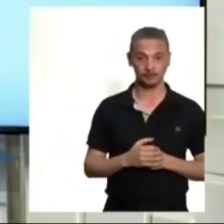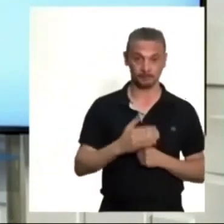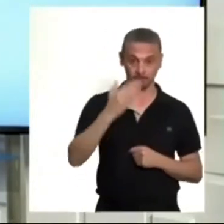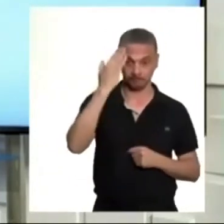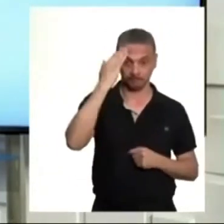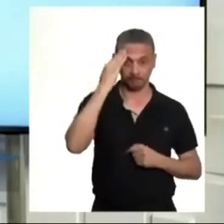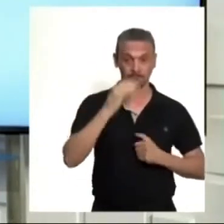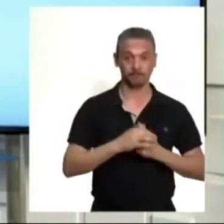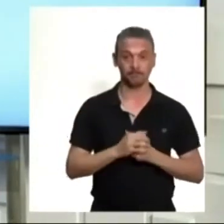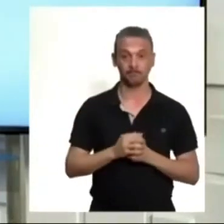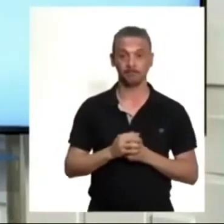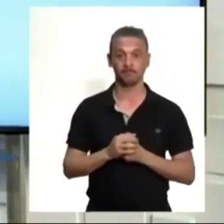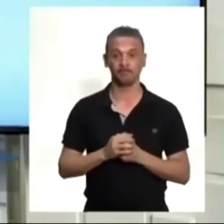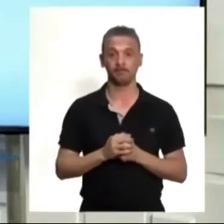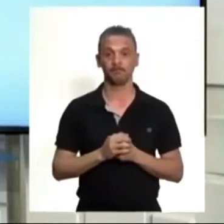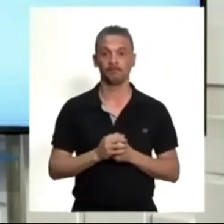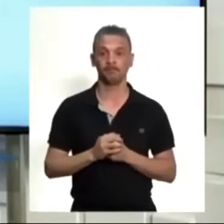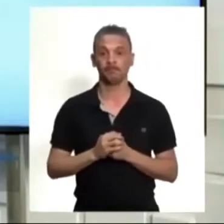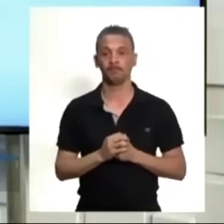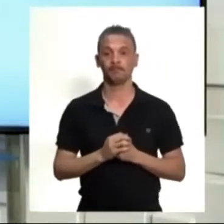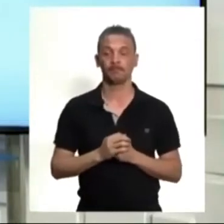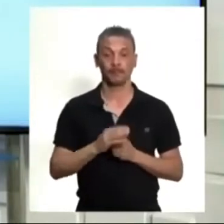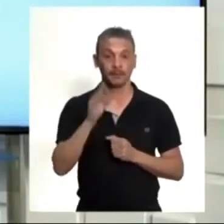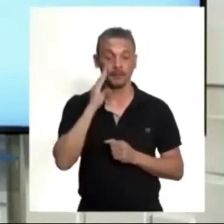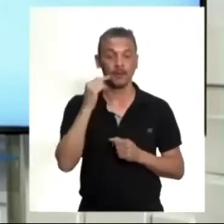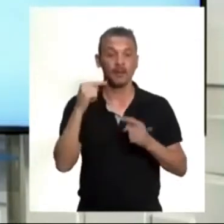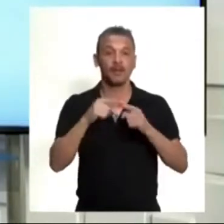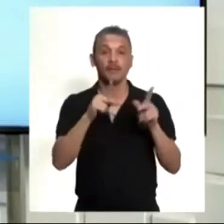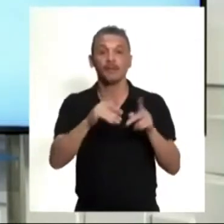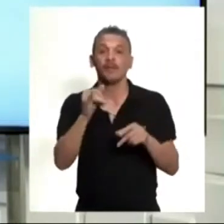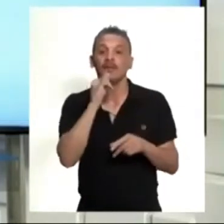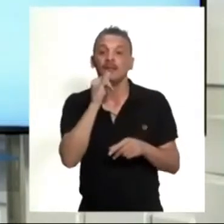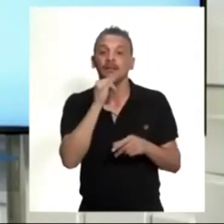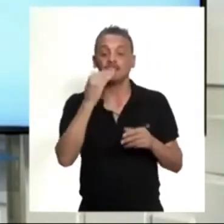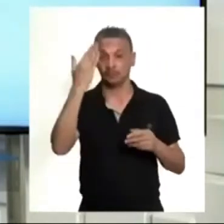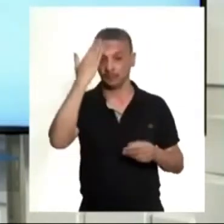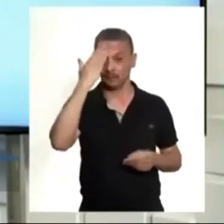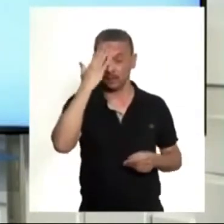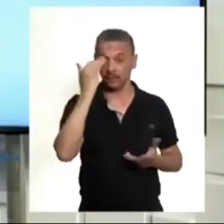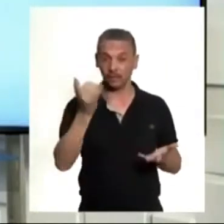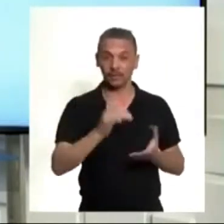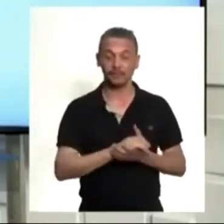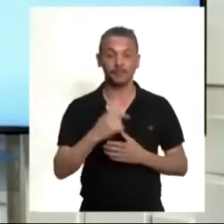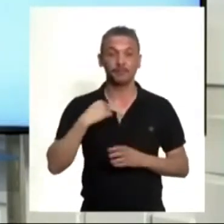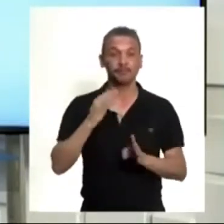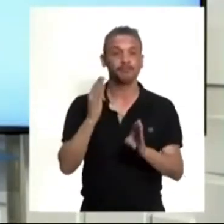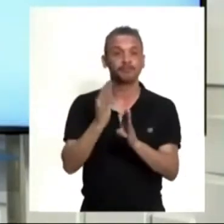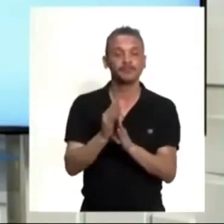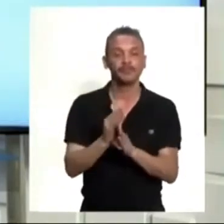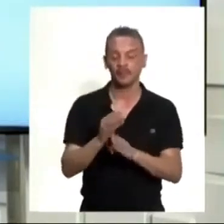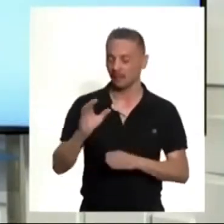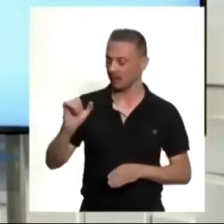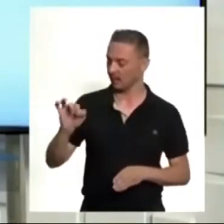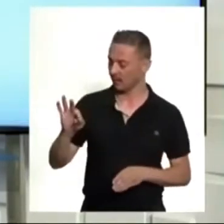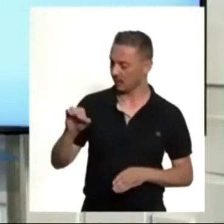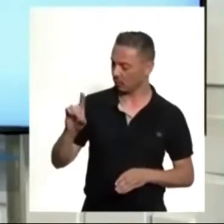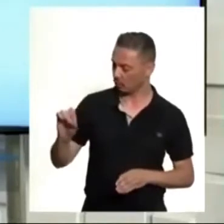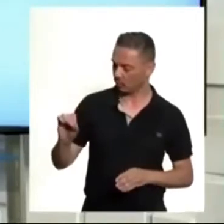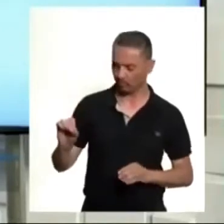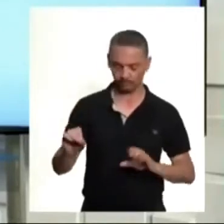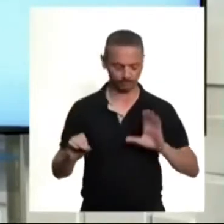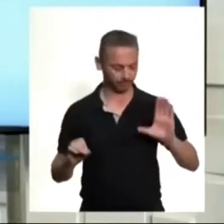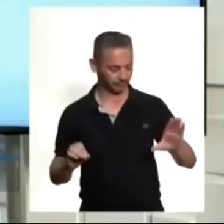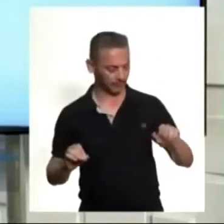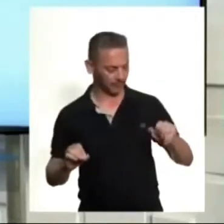pilha. Correto? Você fala, não, beleza. E você fala, professor, tá bom, eu entendi então. Para eu descobrir quem que é o cátodo, quem que é o ânodo, é só olhar